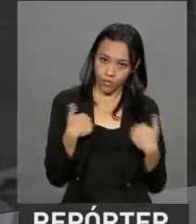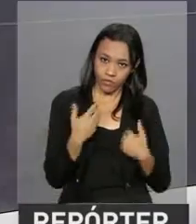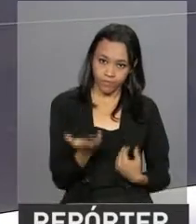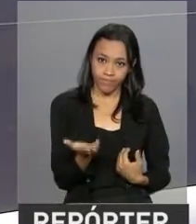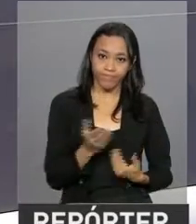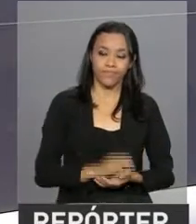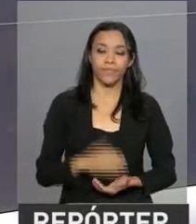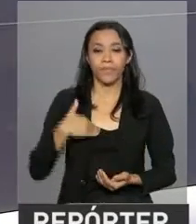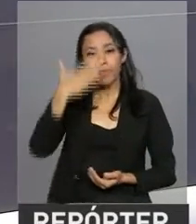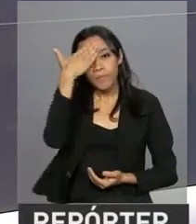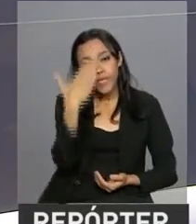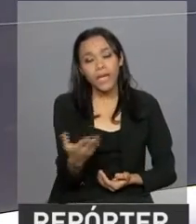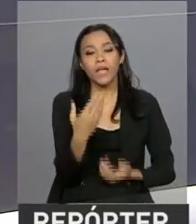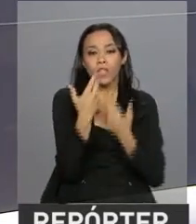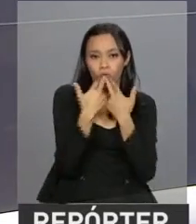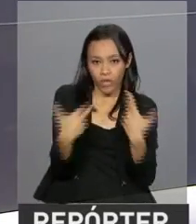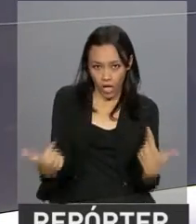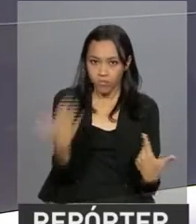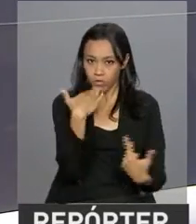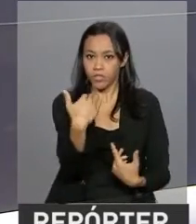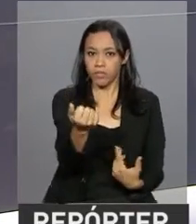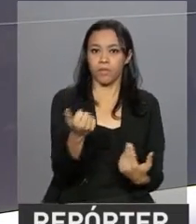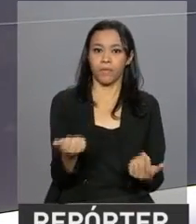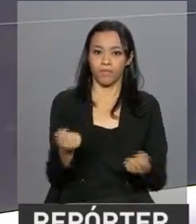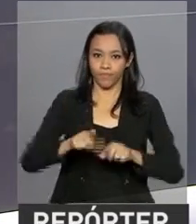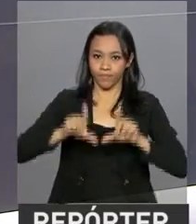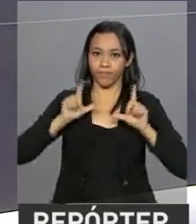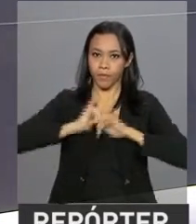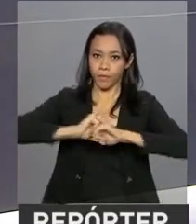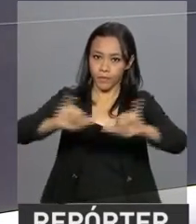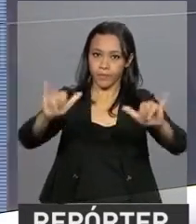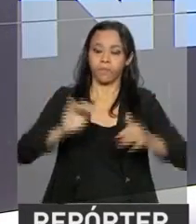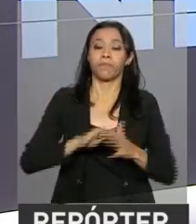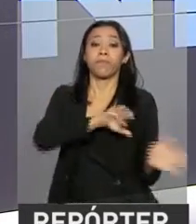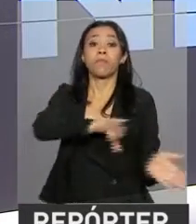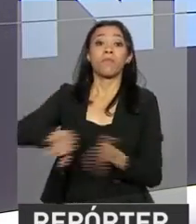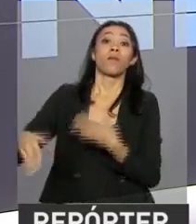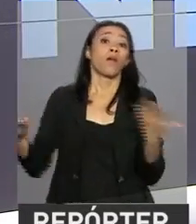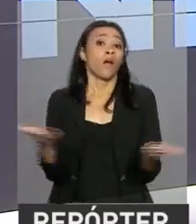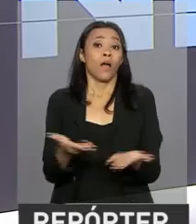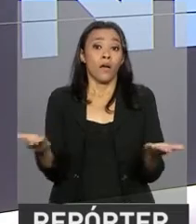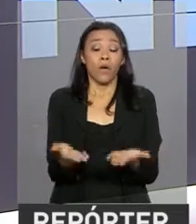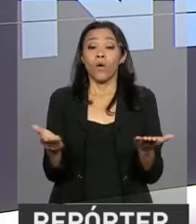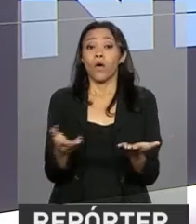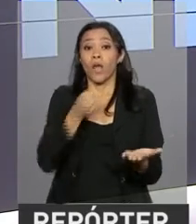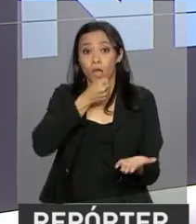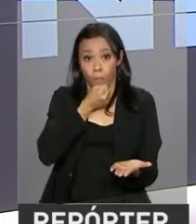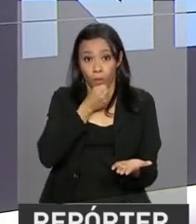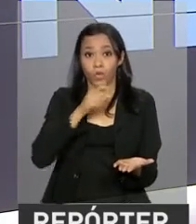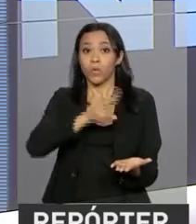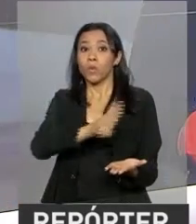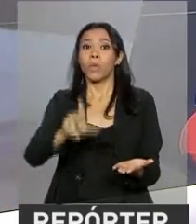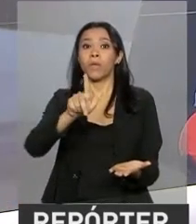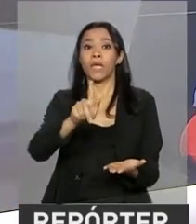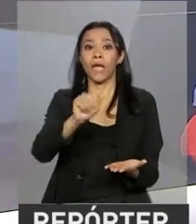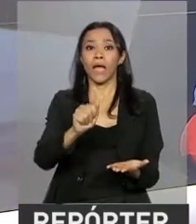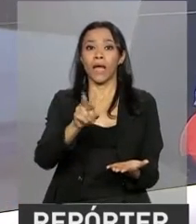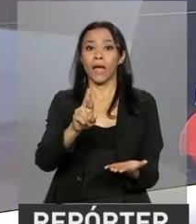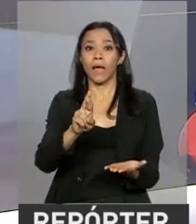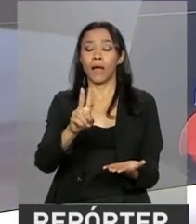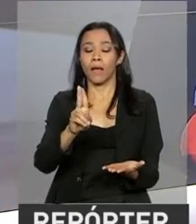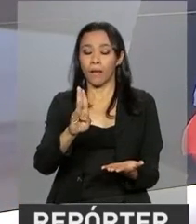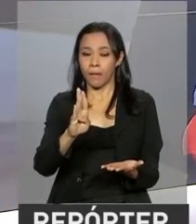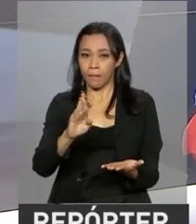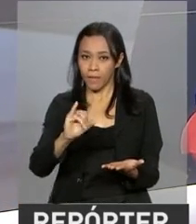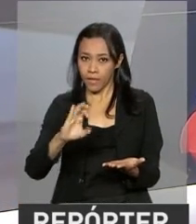Leandro. Obrigado, Ney. Qualquer novidade, você chama a gente aqui no estúdio. E vamos agora falar com a repórter Gabriela Noronha, que está no Palácio do Planalto,